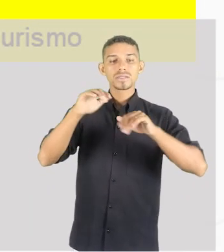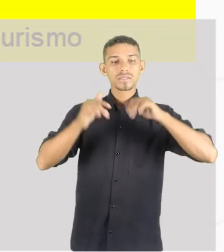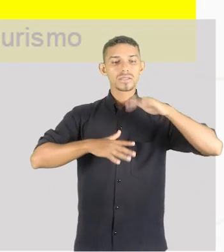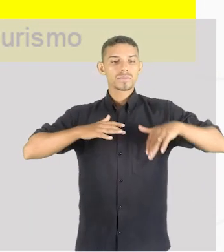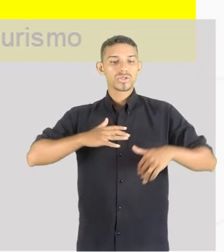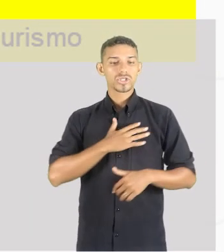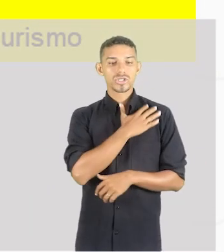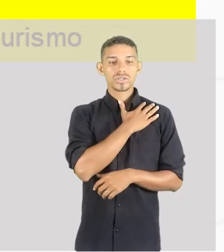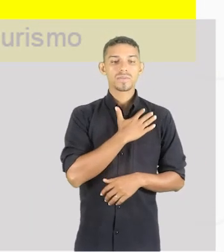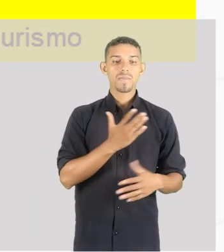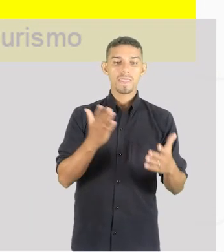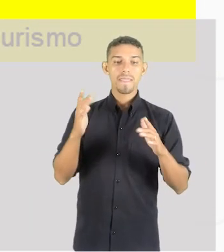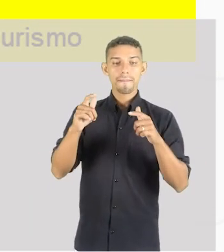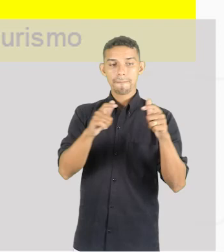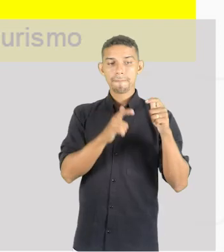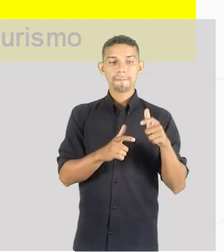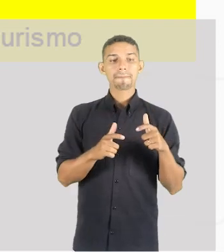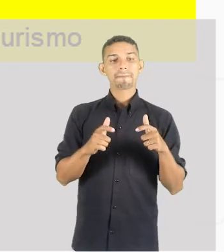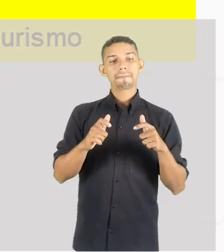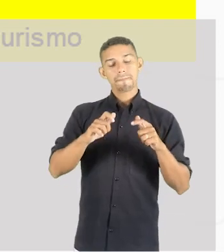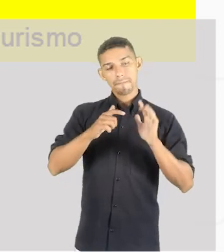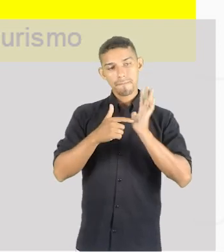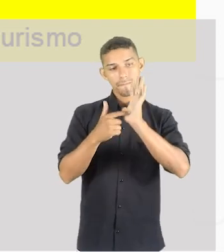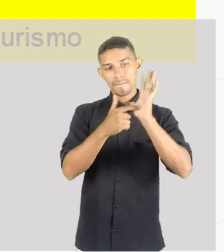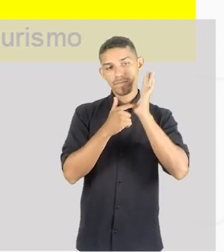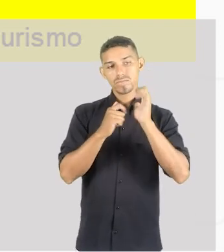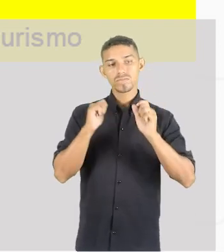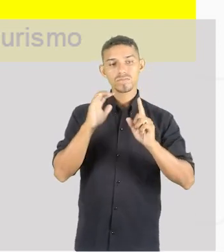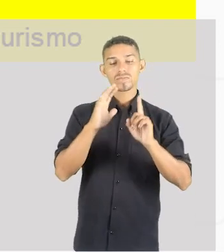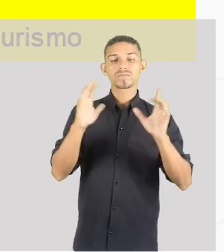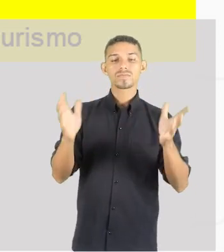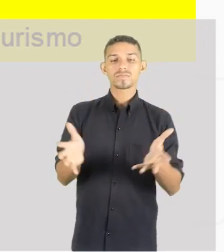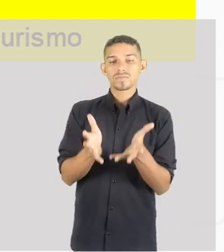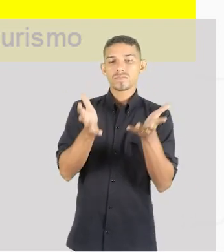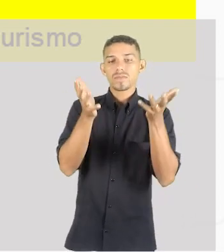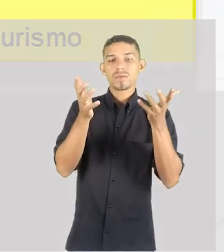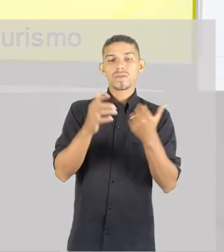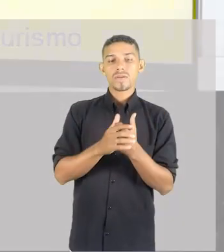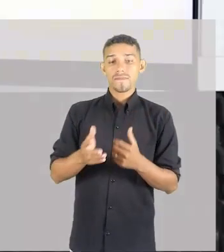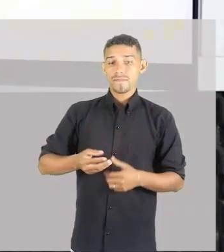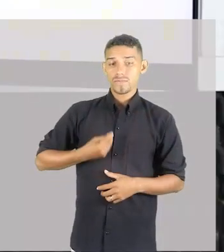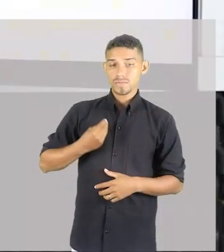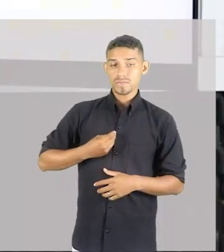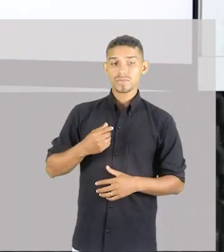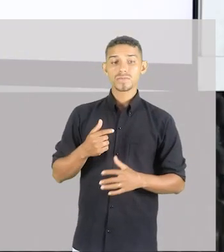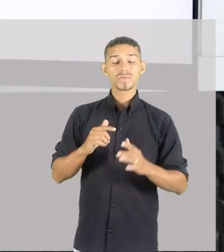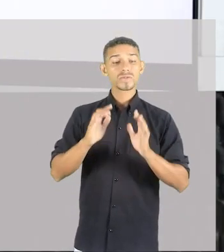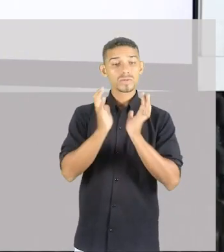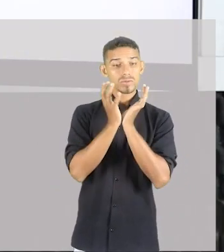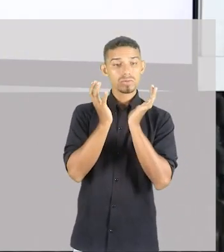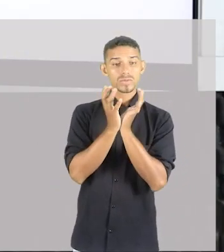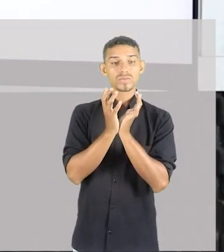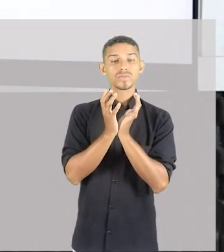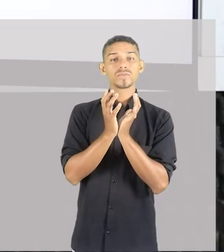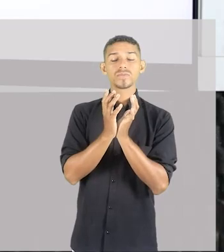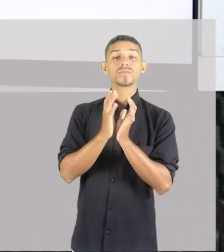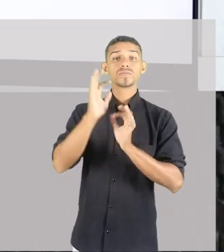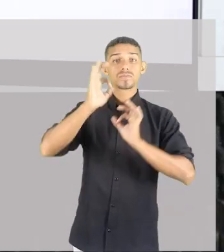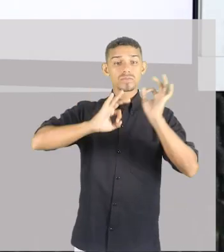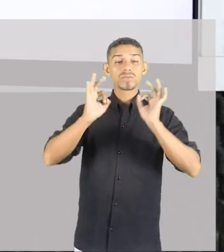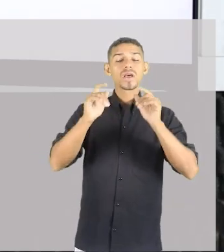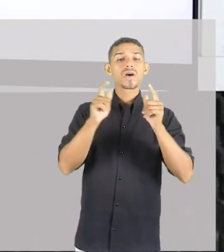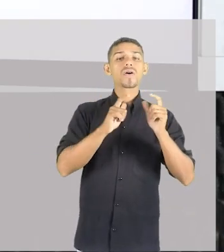com artefatos, painéis, informações sobre a manifestação cultural, vivência e apresentação de grupos de tambor, salas equipadas